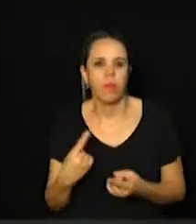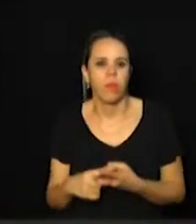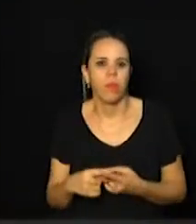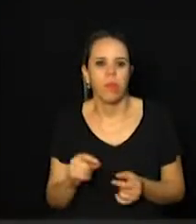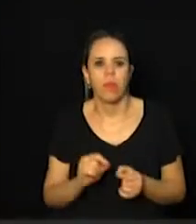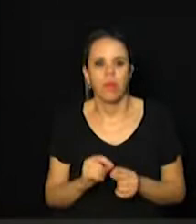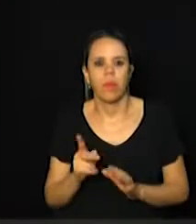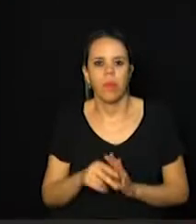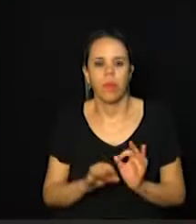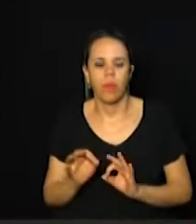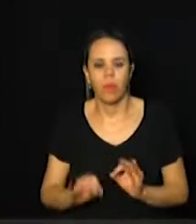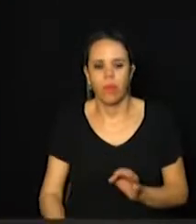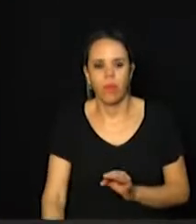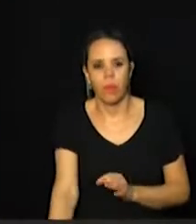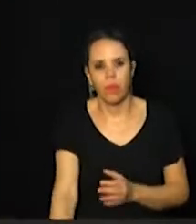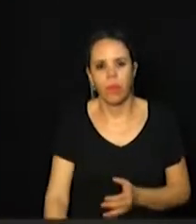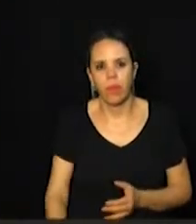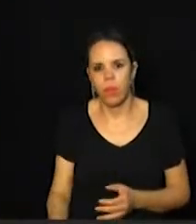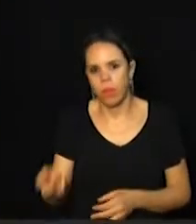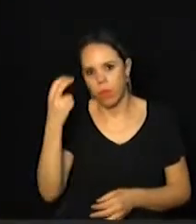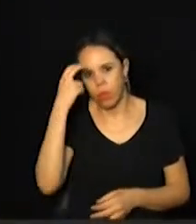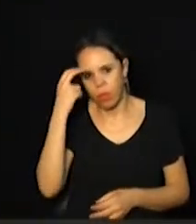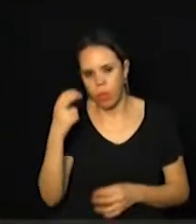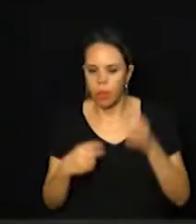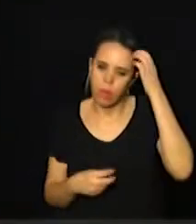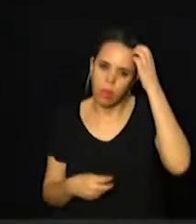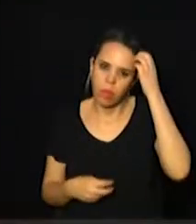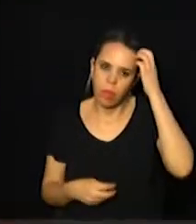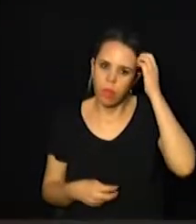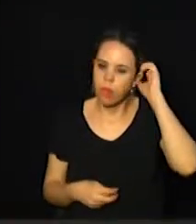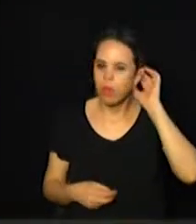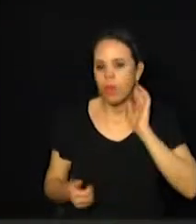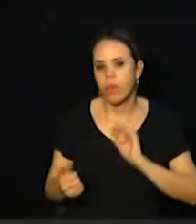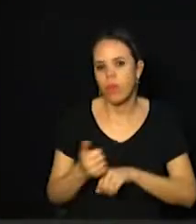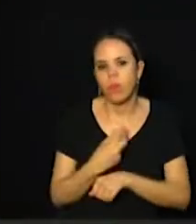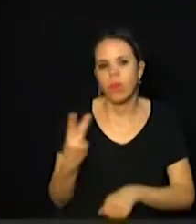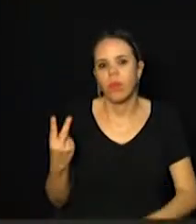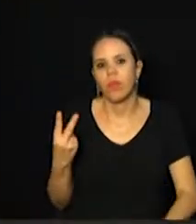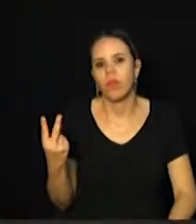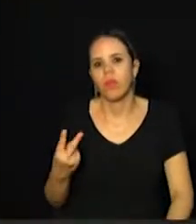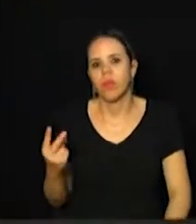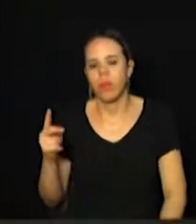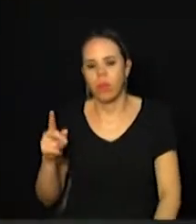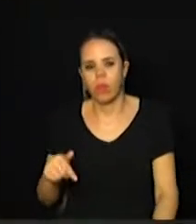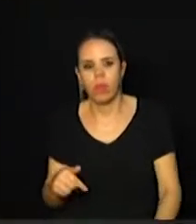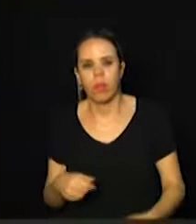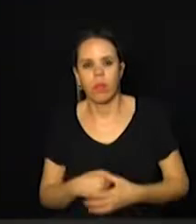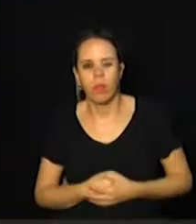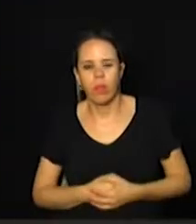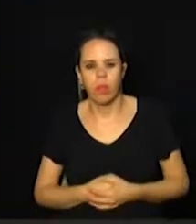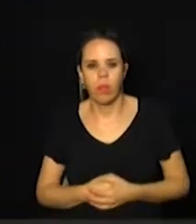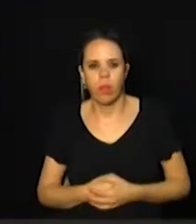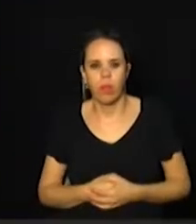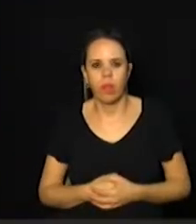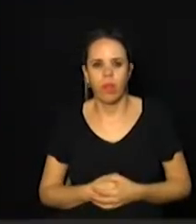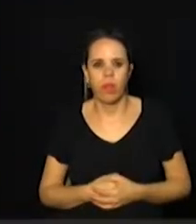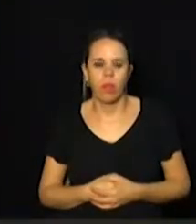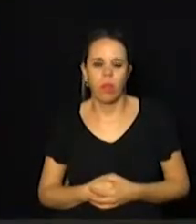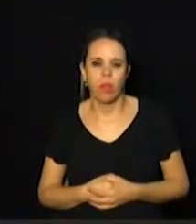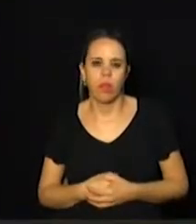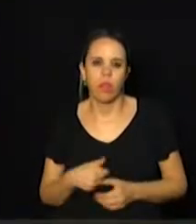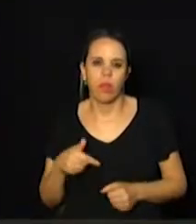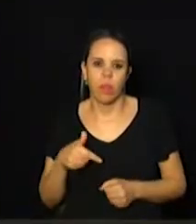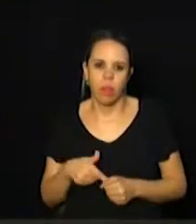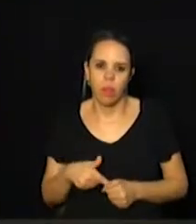porque não fazer um projeto de agente cultural para os nossos trabalhadores valorizar esses trabalhadores e trabalhadoras